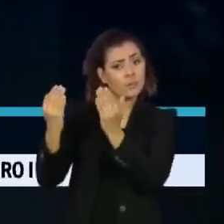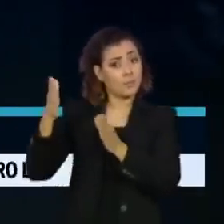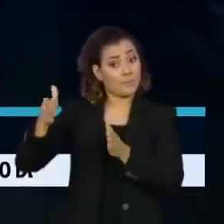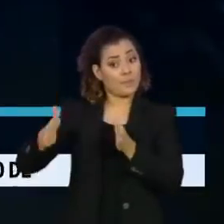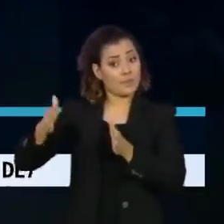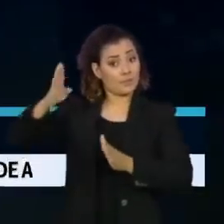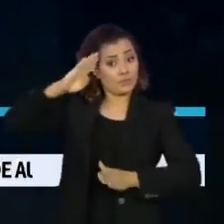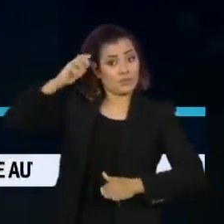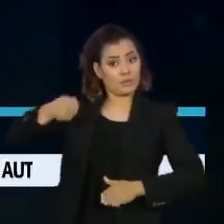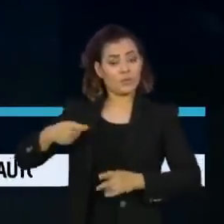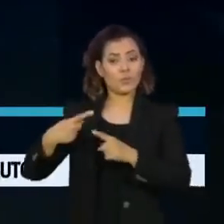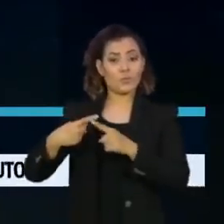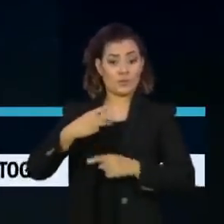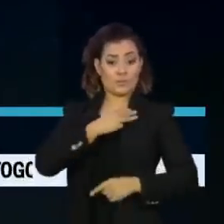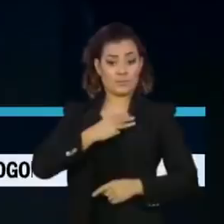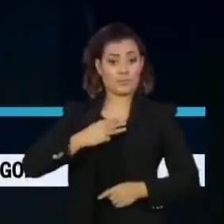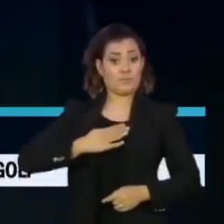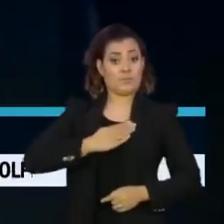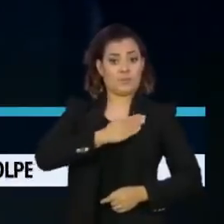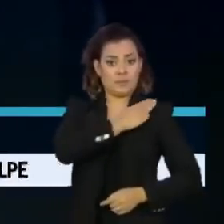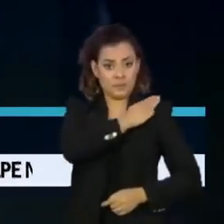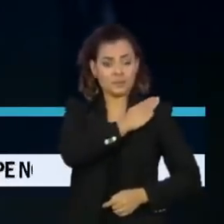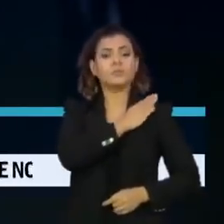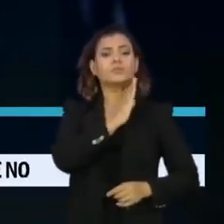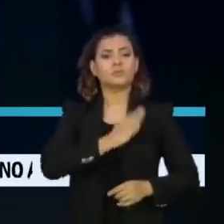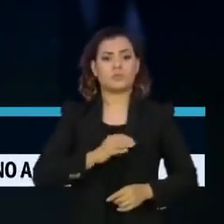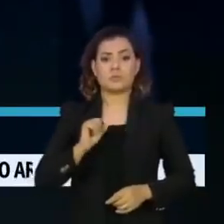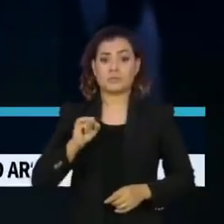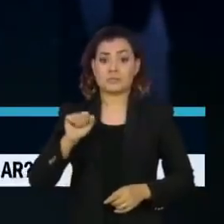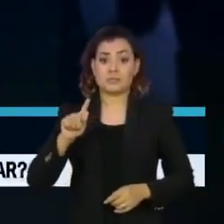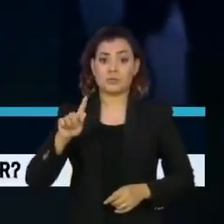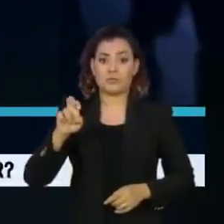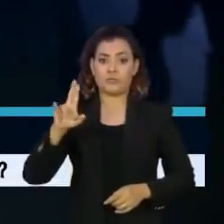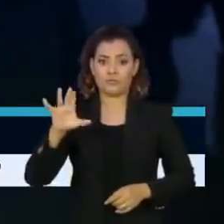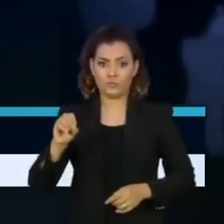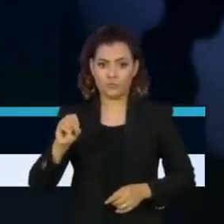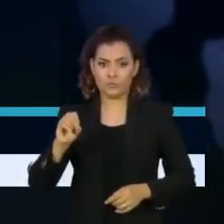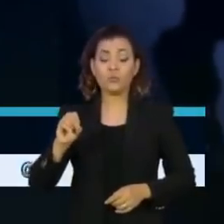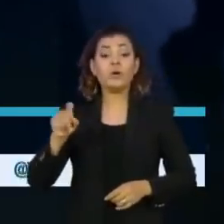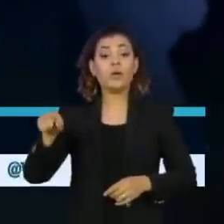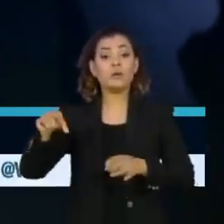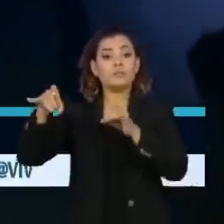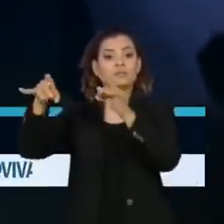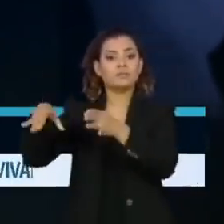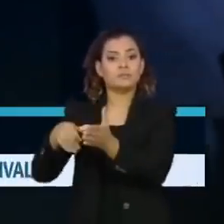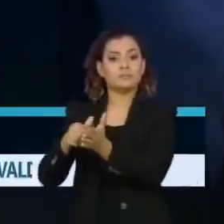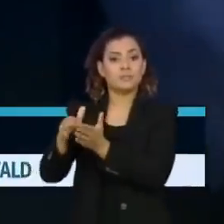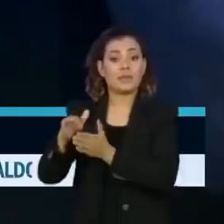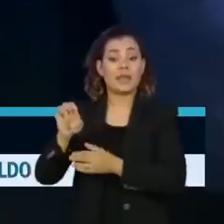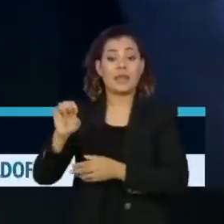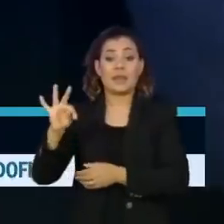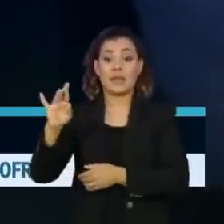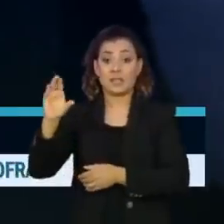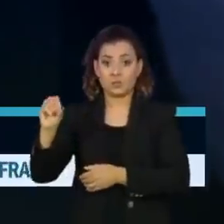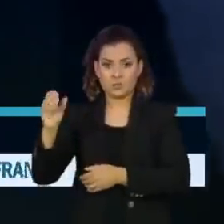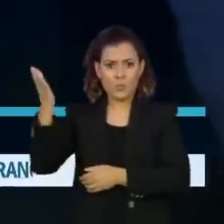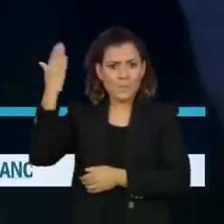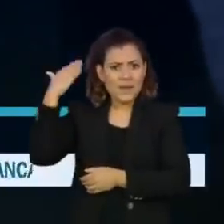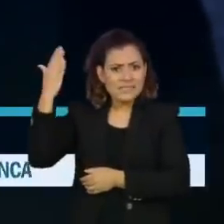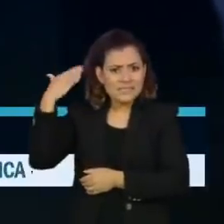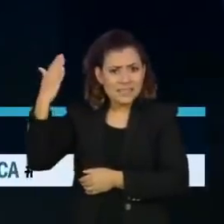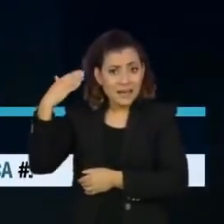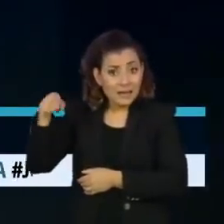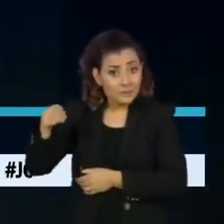ditadura, quando o ministro do Exército, Silvio Frota, foi demitido pelo então presidente general Ernesto Geisel. Naquela época,